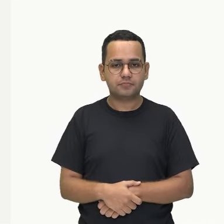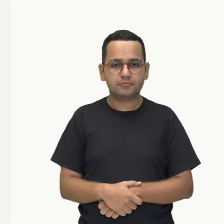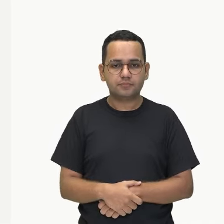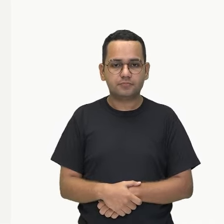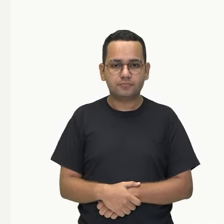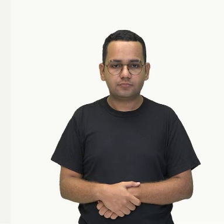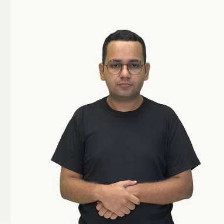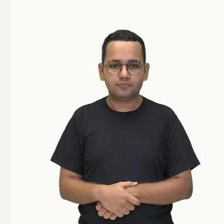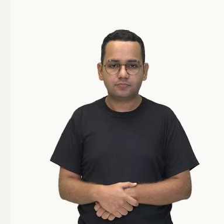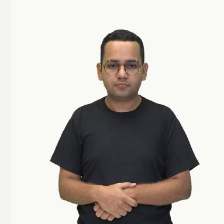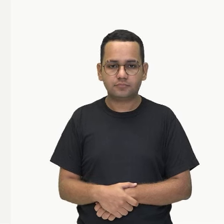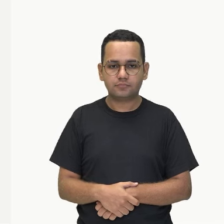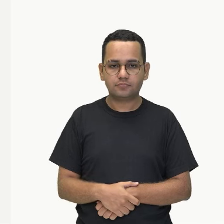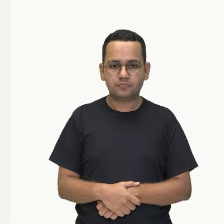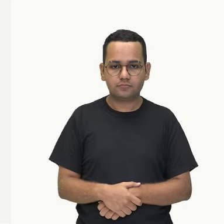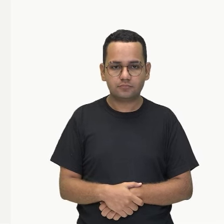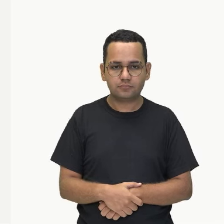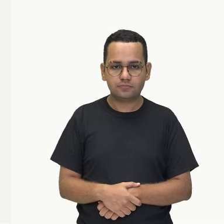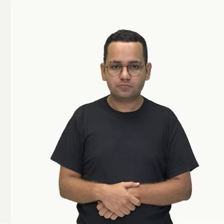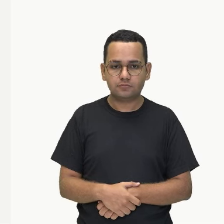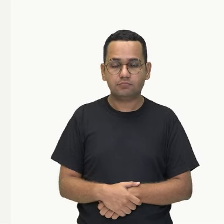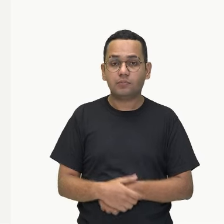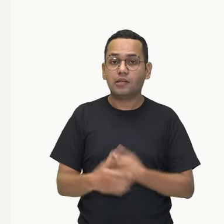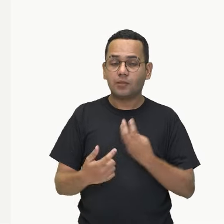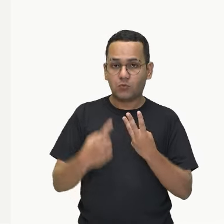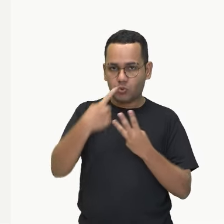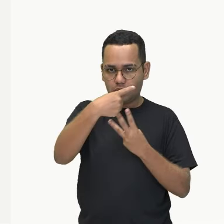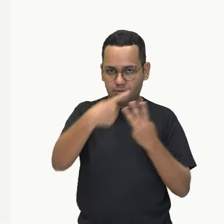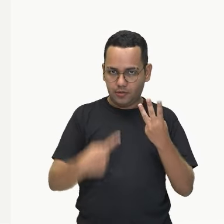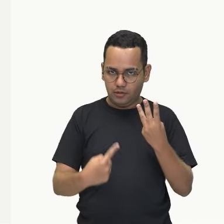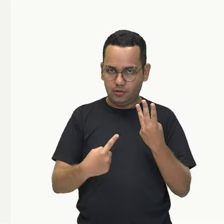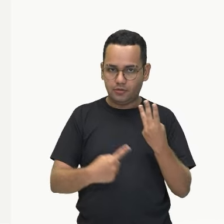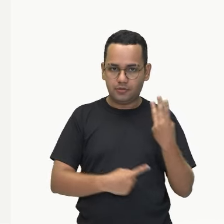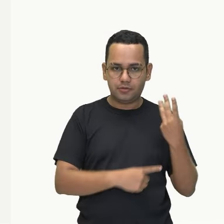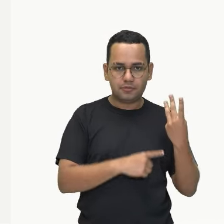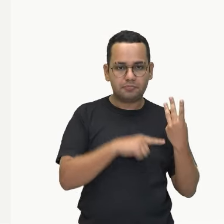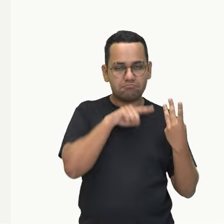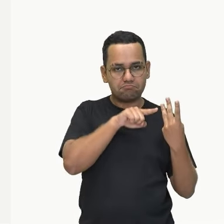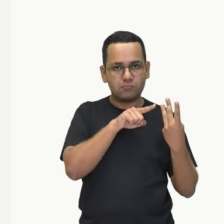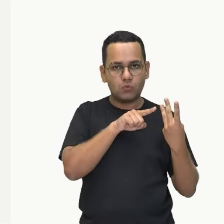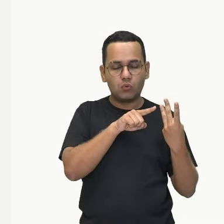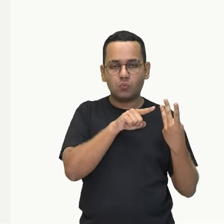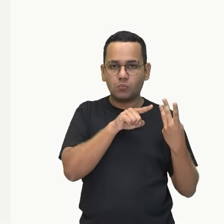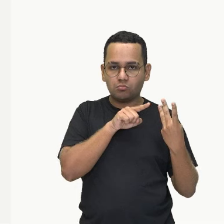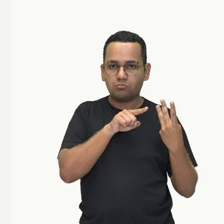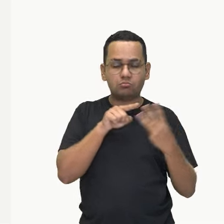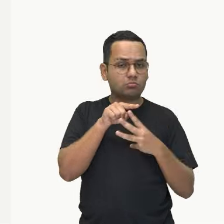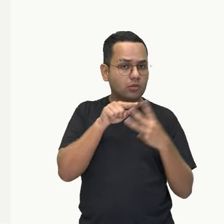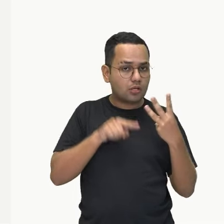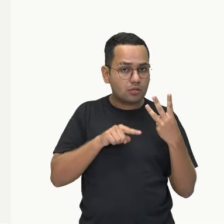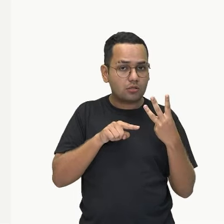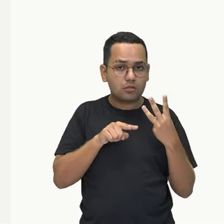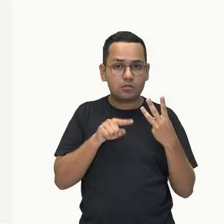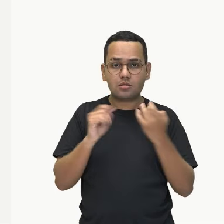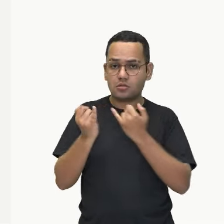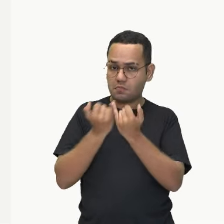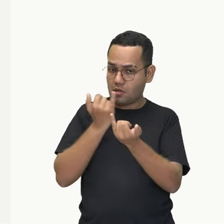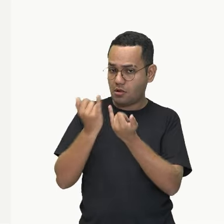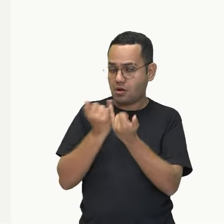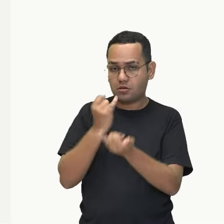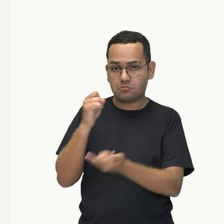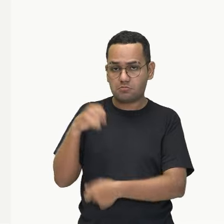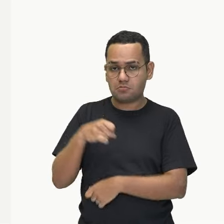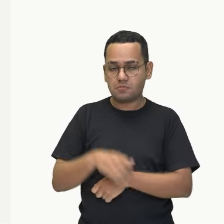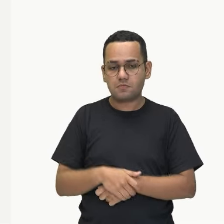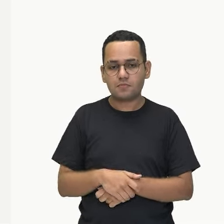temos aqui 3 termos, tá? Semelhantes. Todos eles possuem